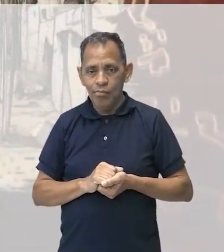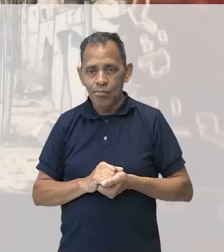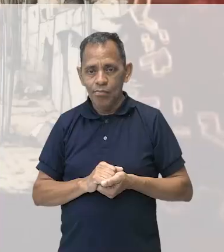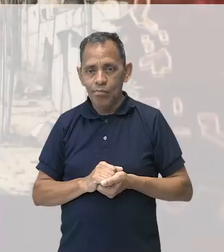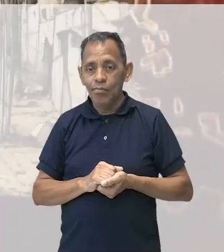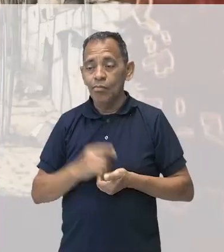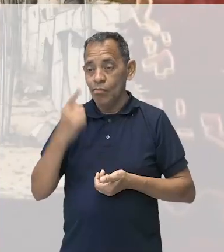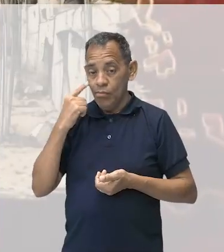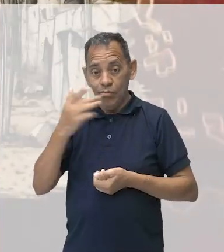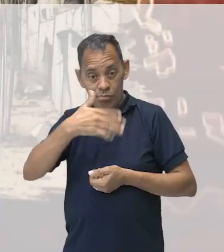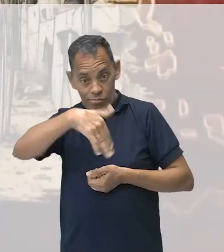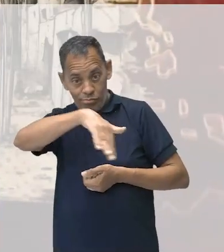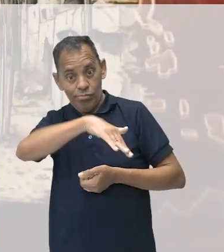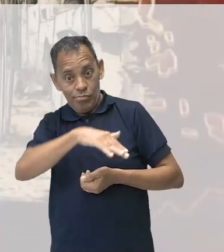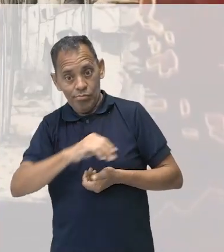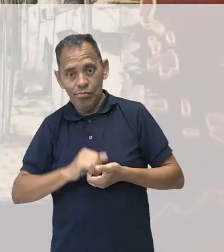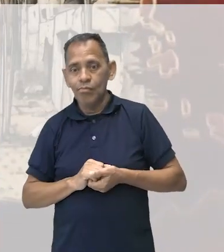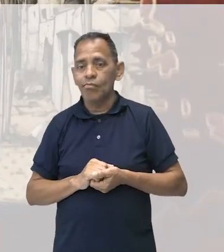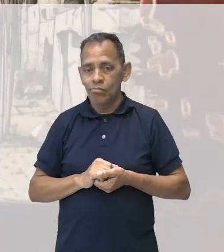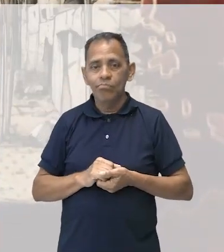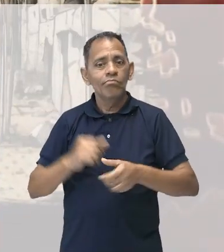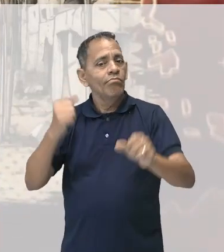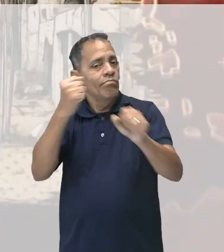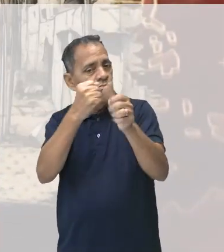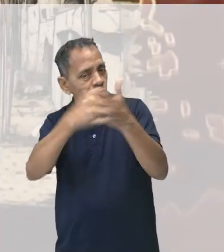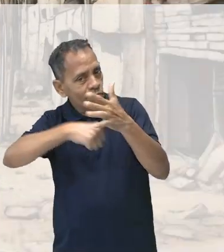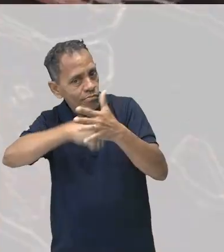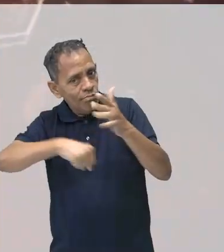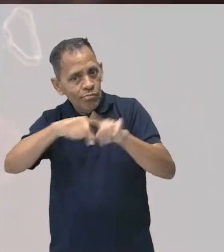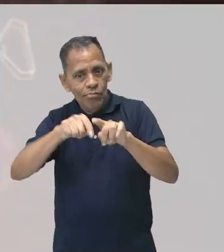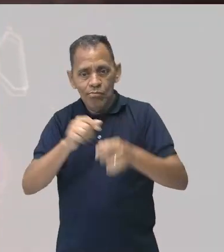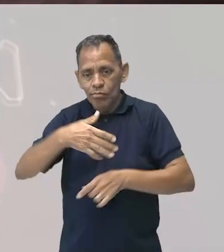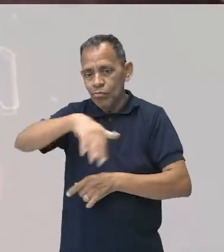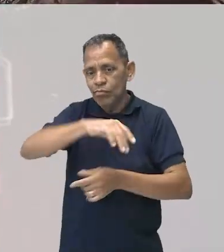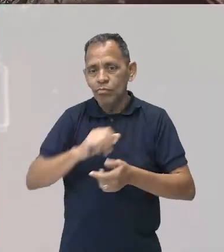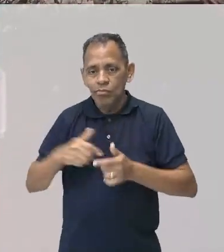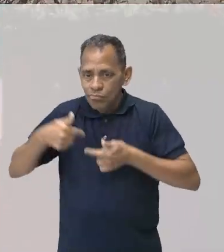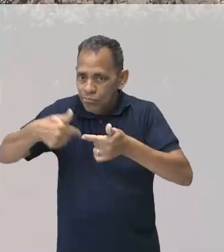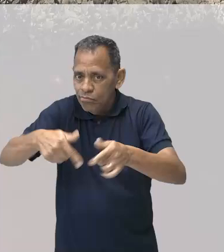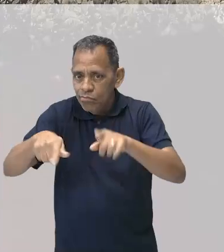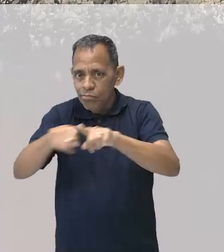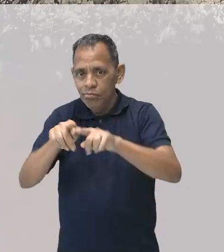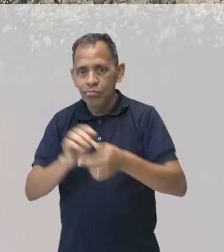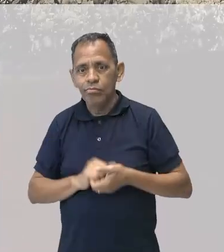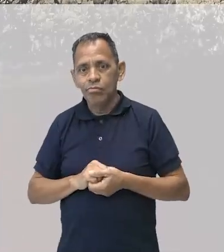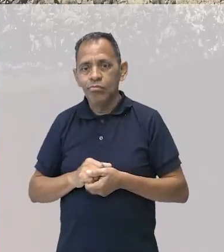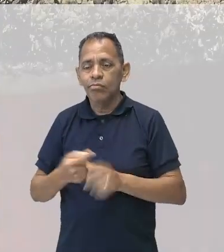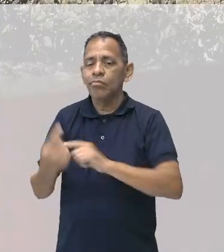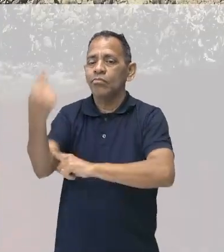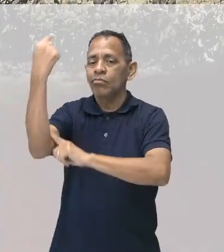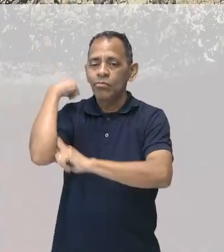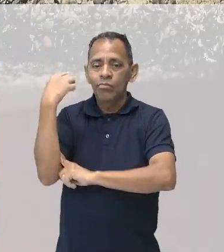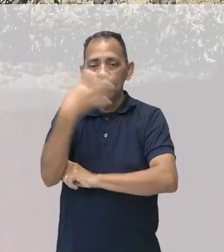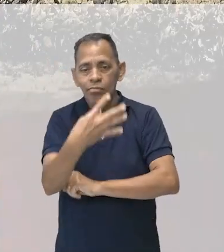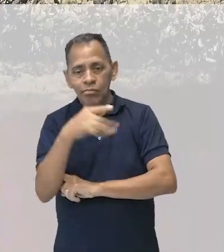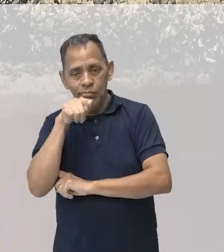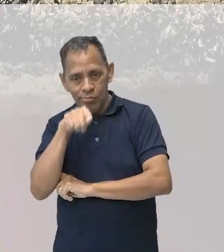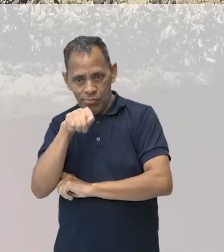Este território enfrenta um longo histórico de cercos e ocupações que remontam a 4.000 anos